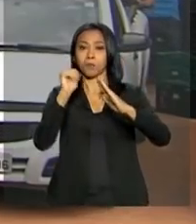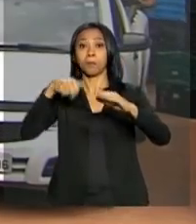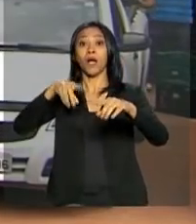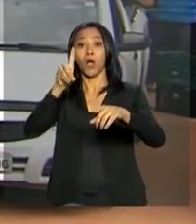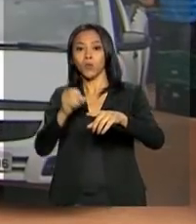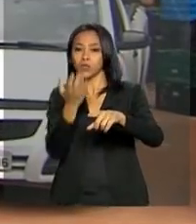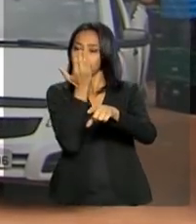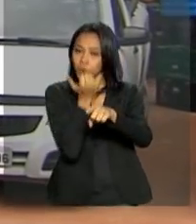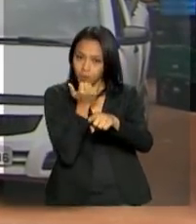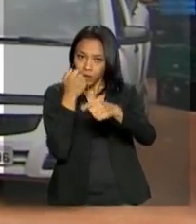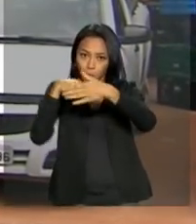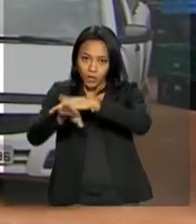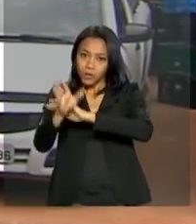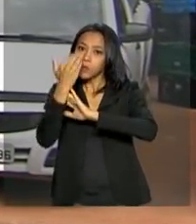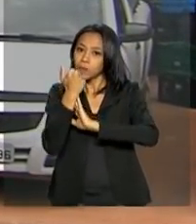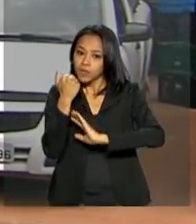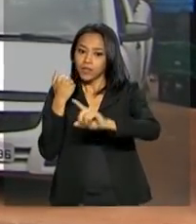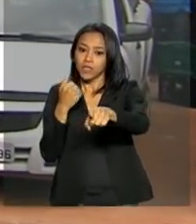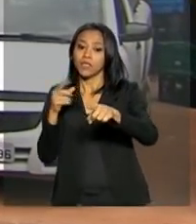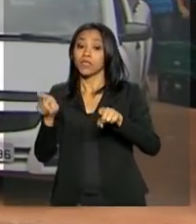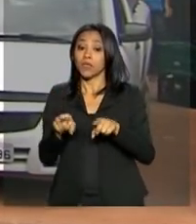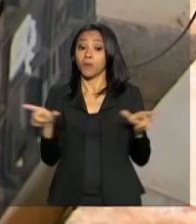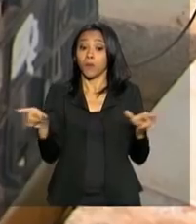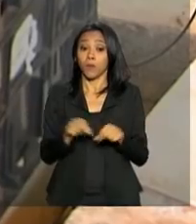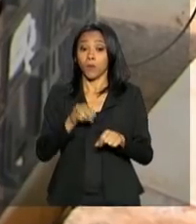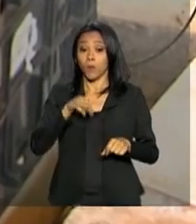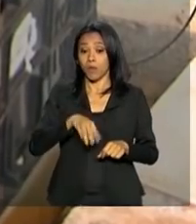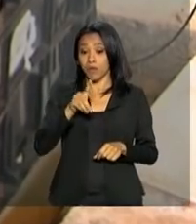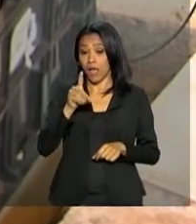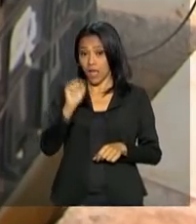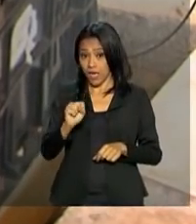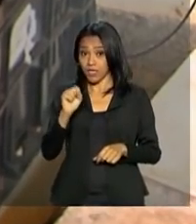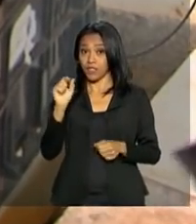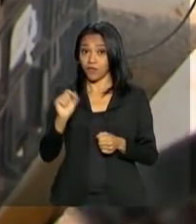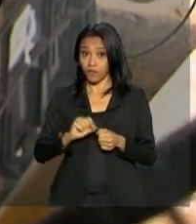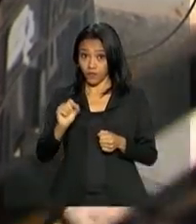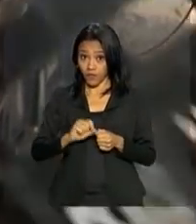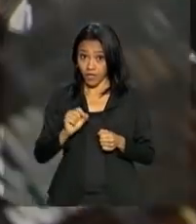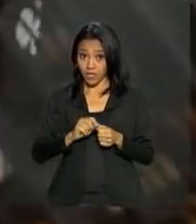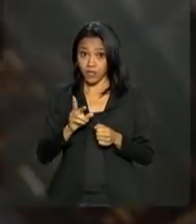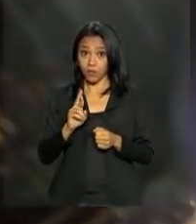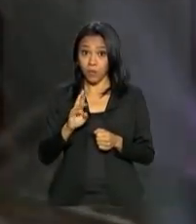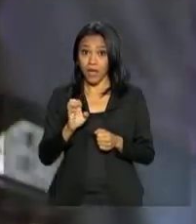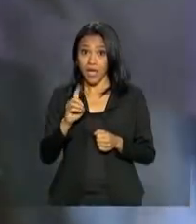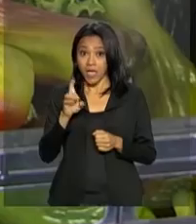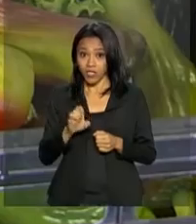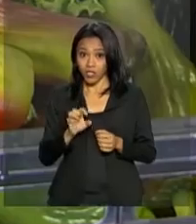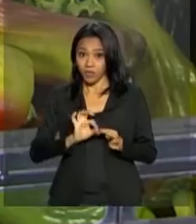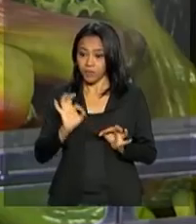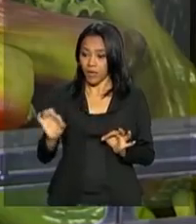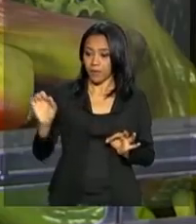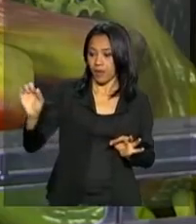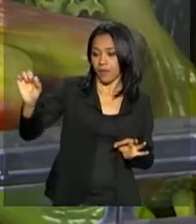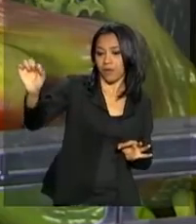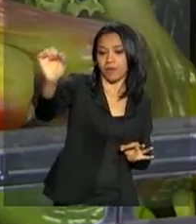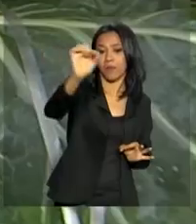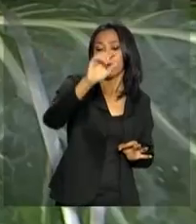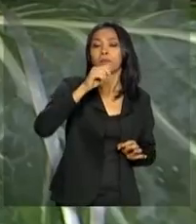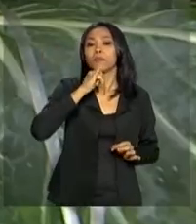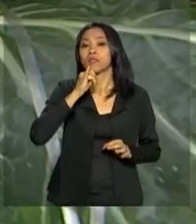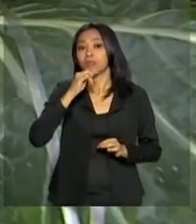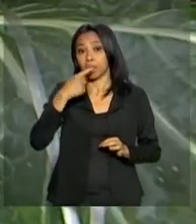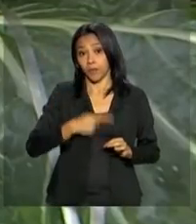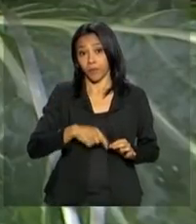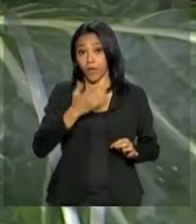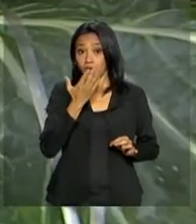ministério do desenvolvimento social formou uma rede para garantir uma maior eficiência logística por exemplo fazer com que